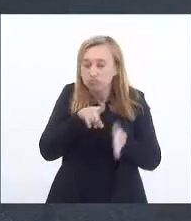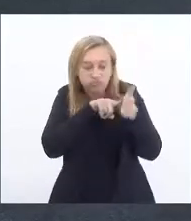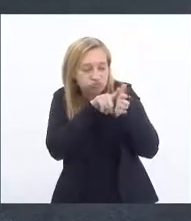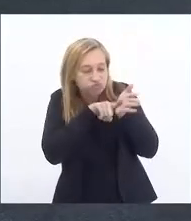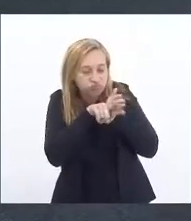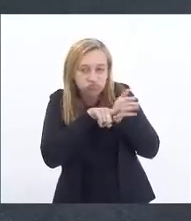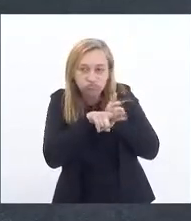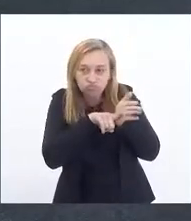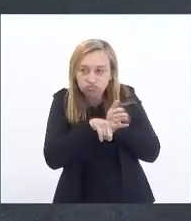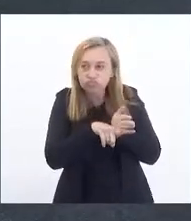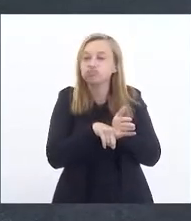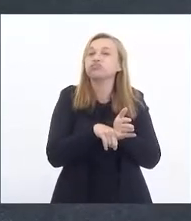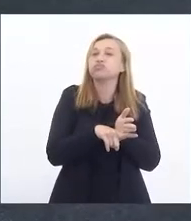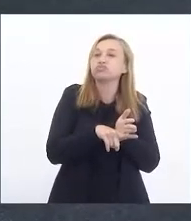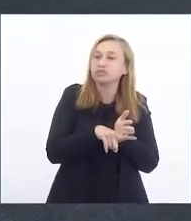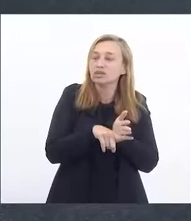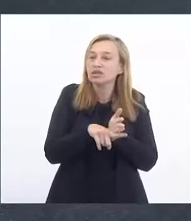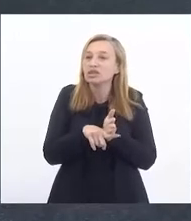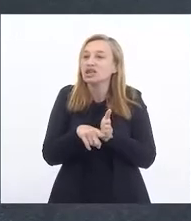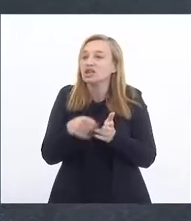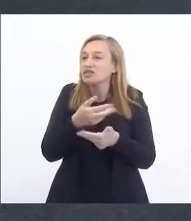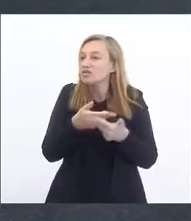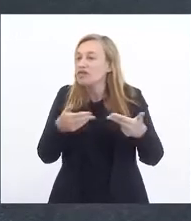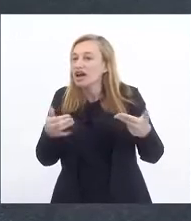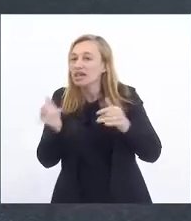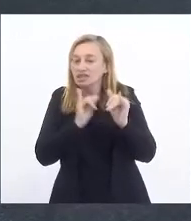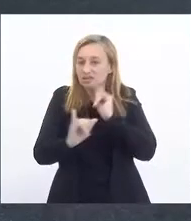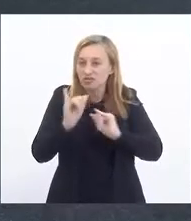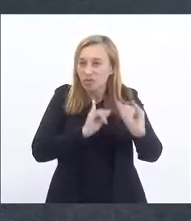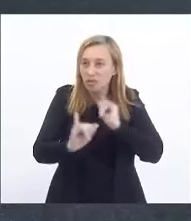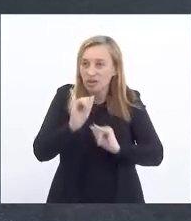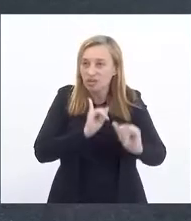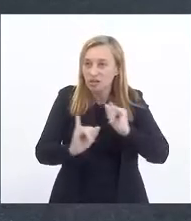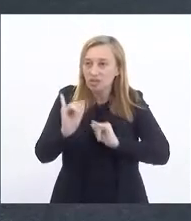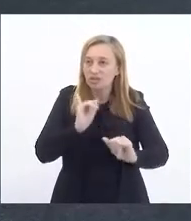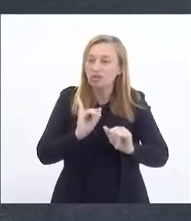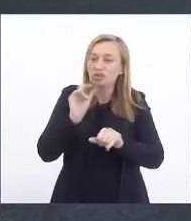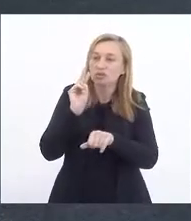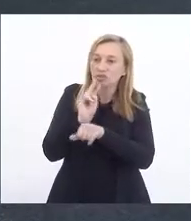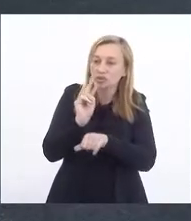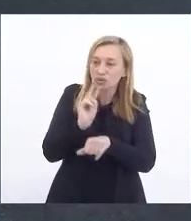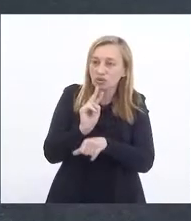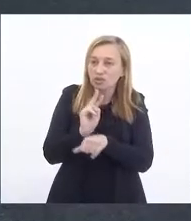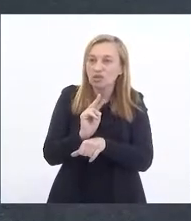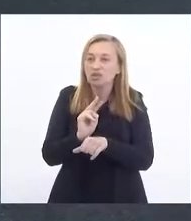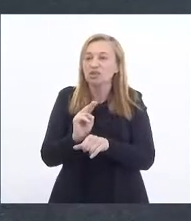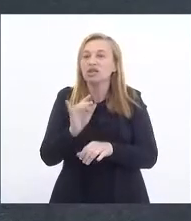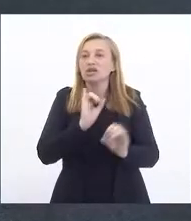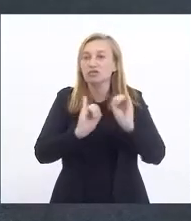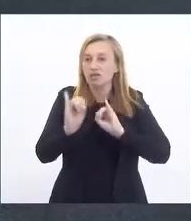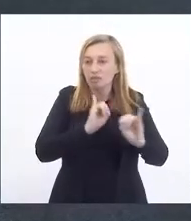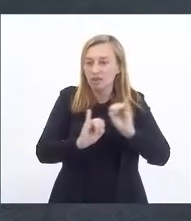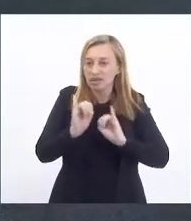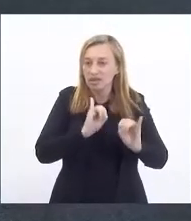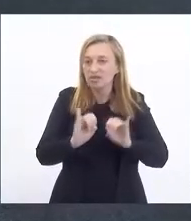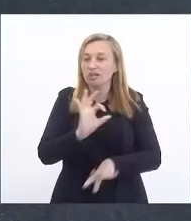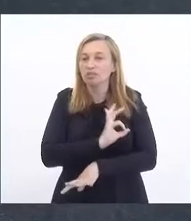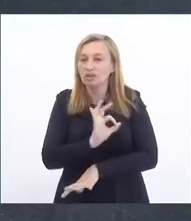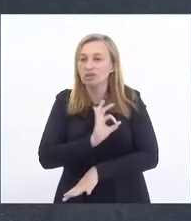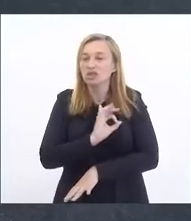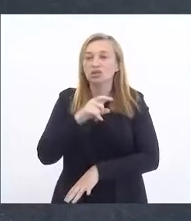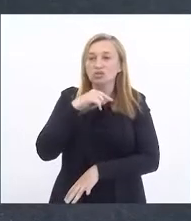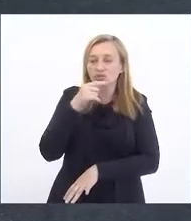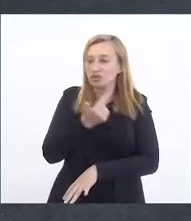uma boa análise uma coleta de dados o monitoramento desses dados e a formulação da política e sem dúvida